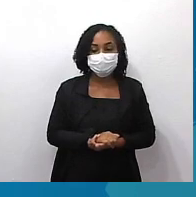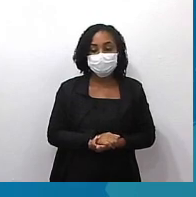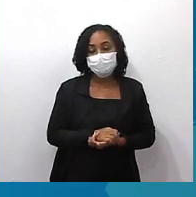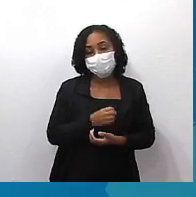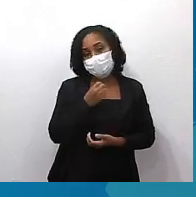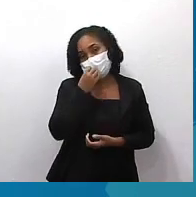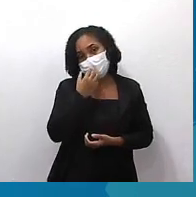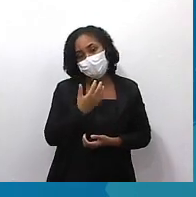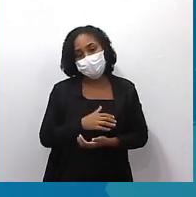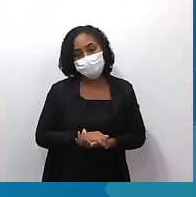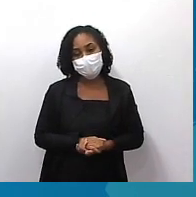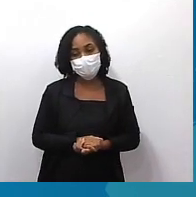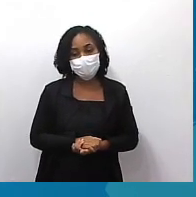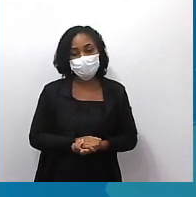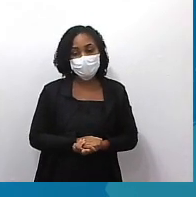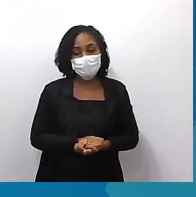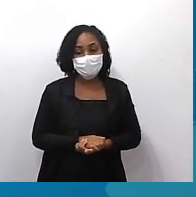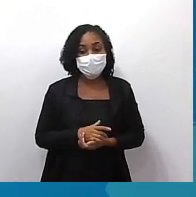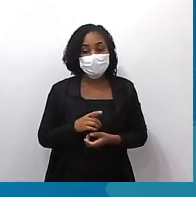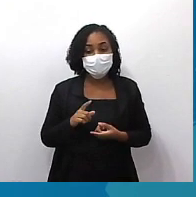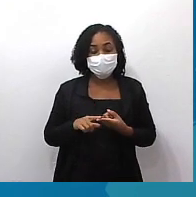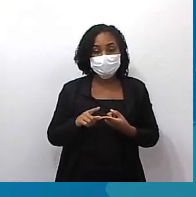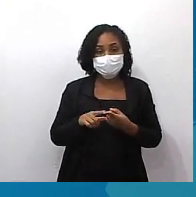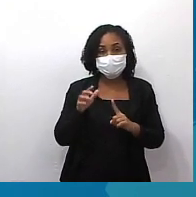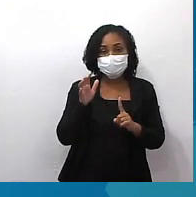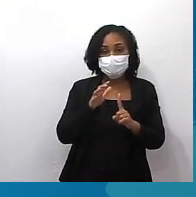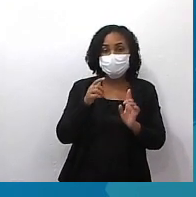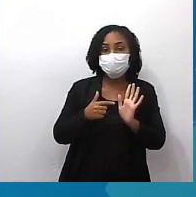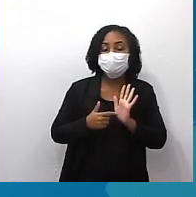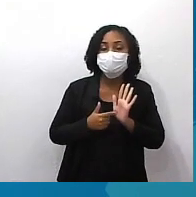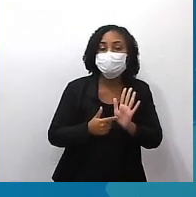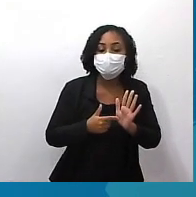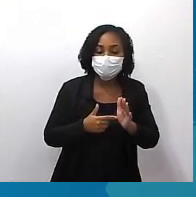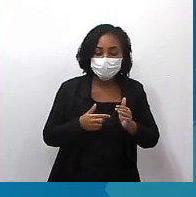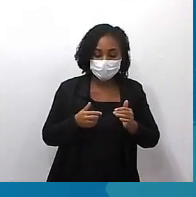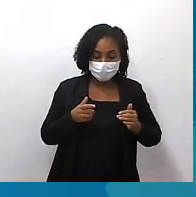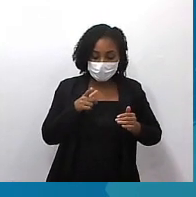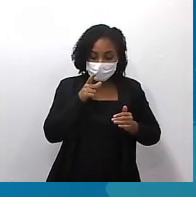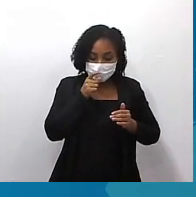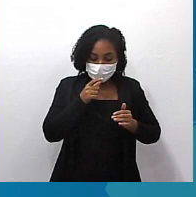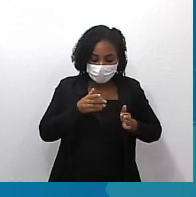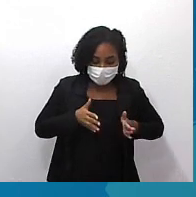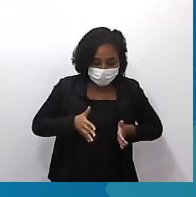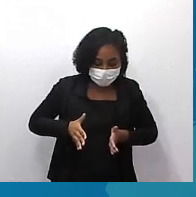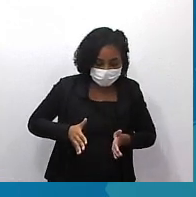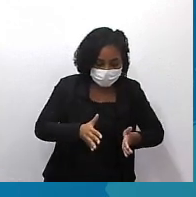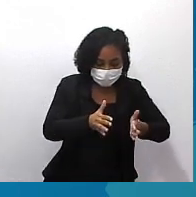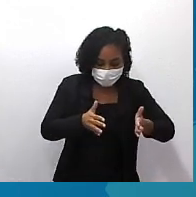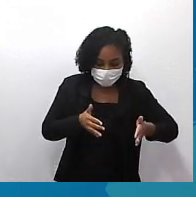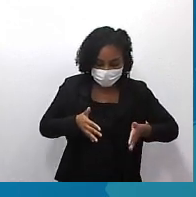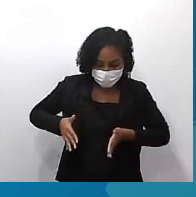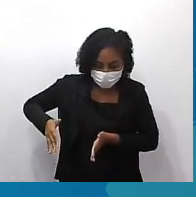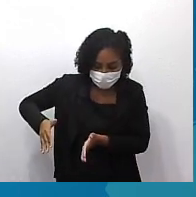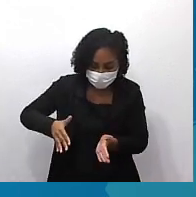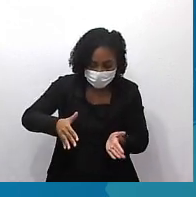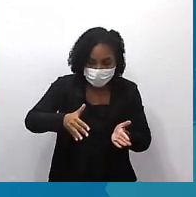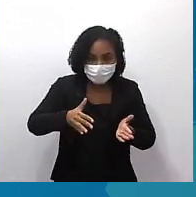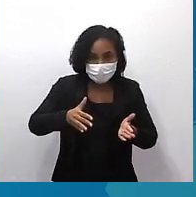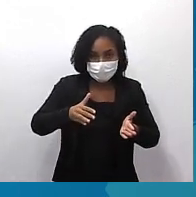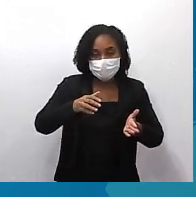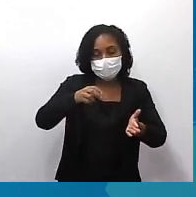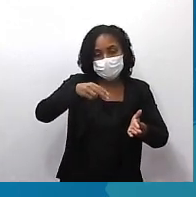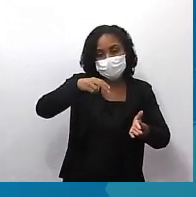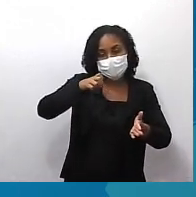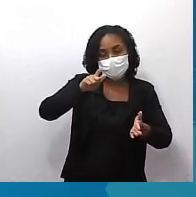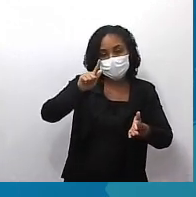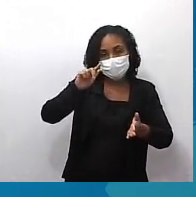Bom, a bacia amazônica, ela se destaca pelo encontro de dois rios, né? O Rio Negro e o Rio Solimões,